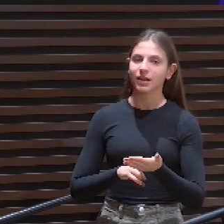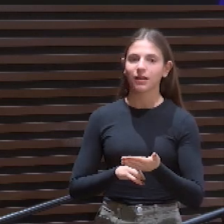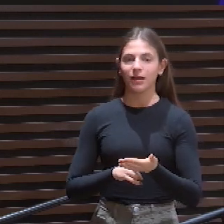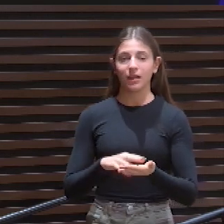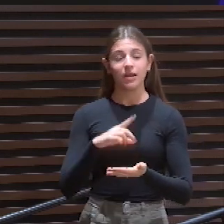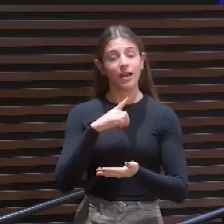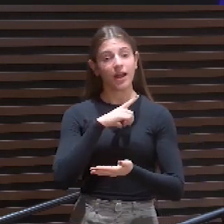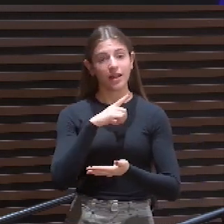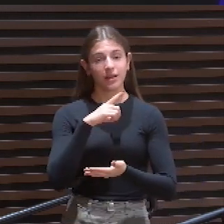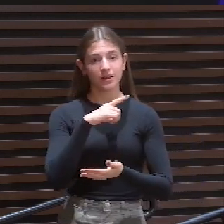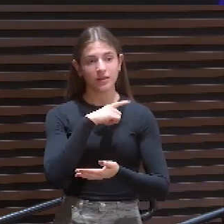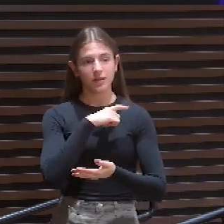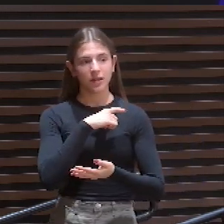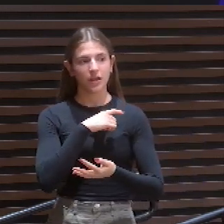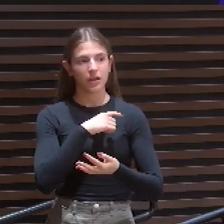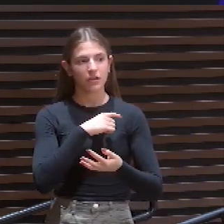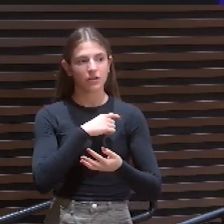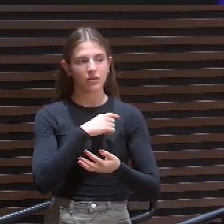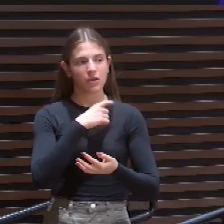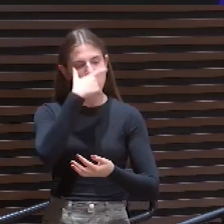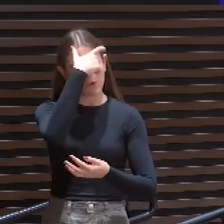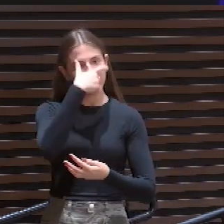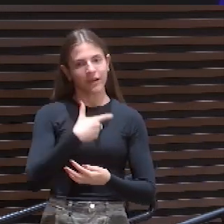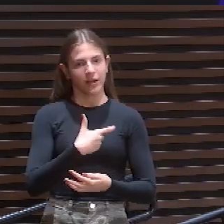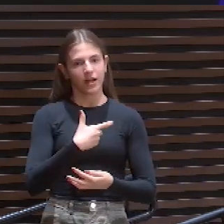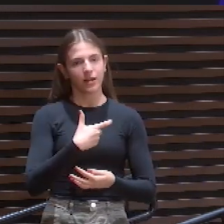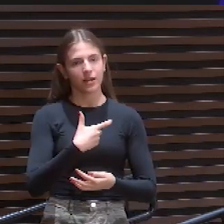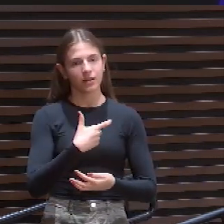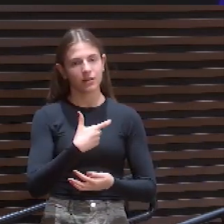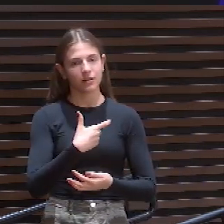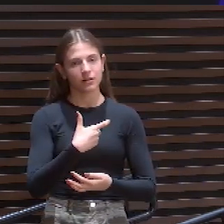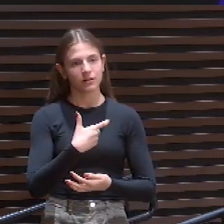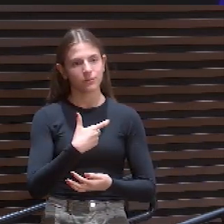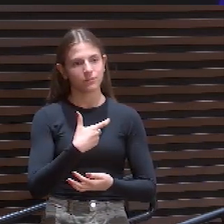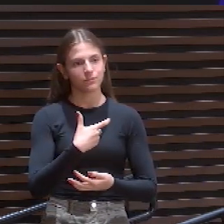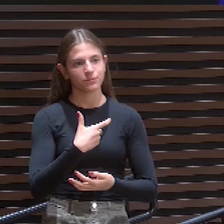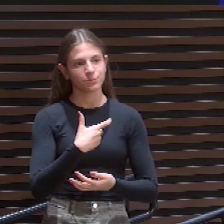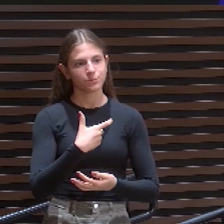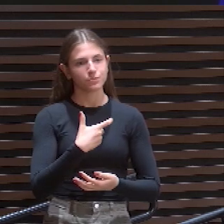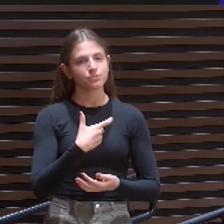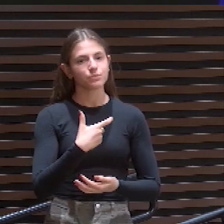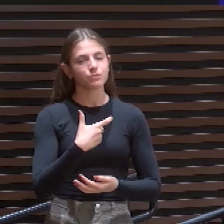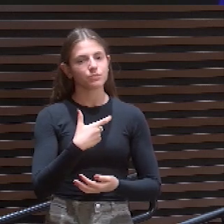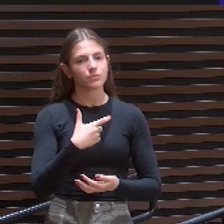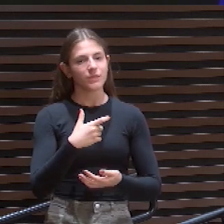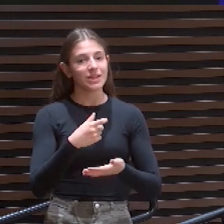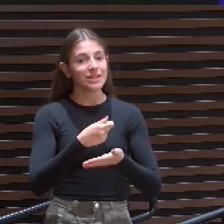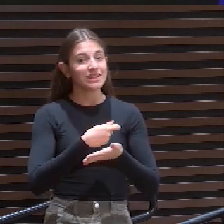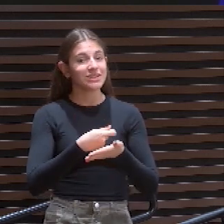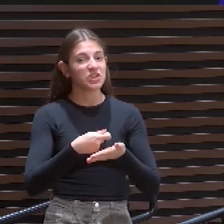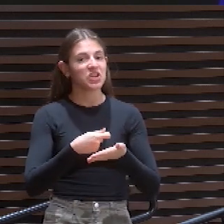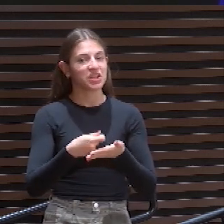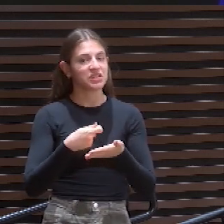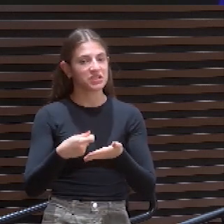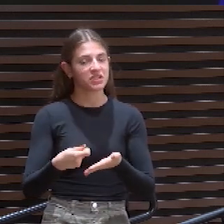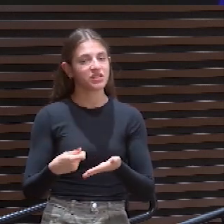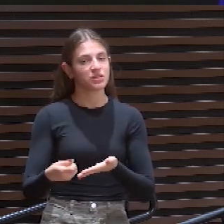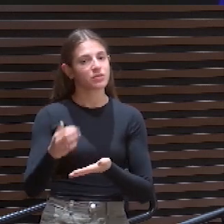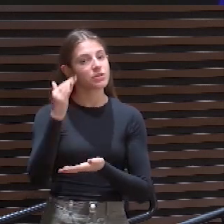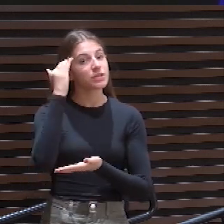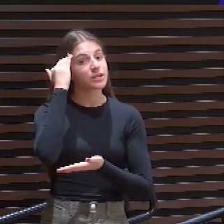um estilo de sapiência, um estilo de escrito de sabedoria